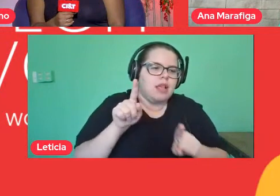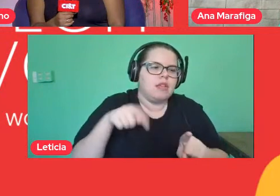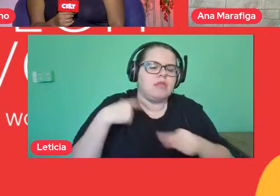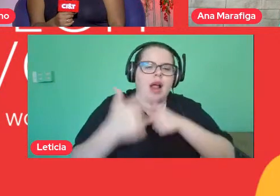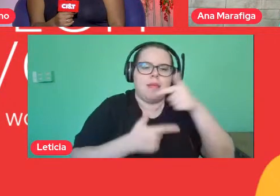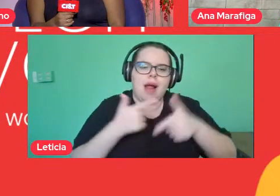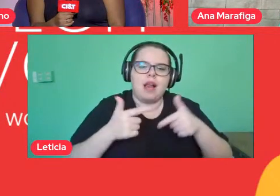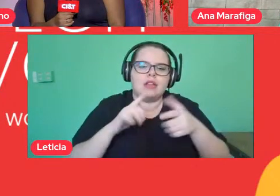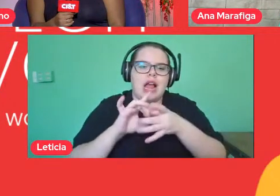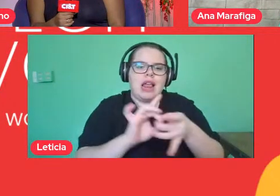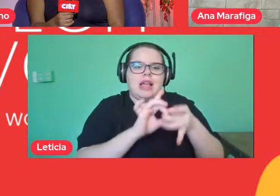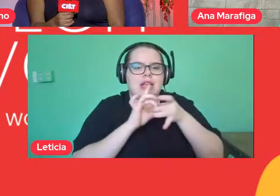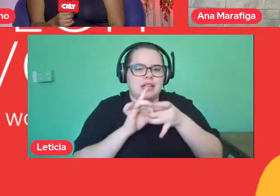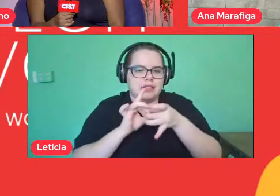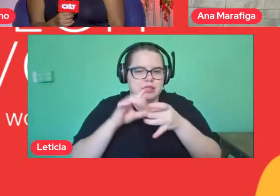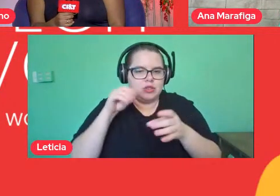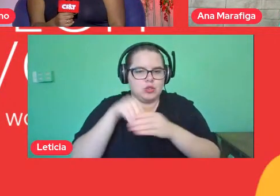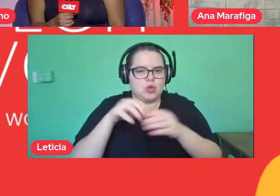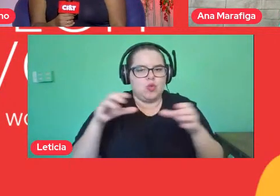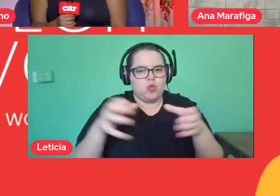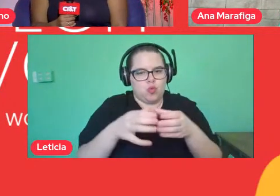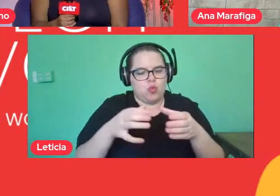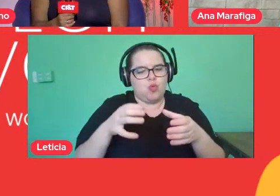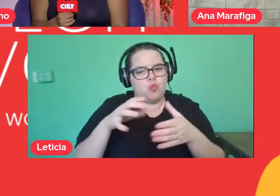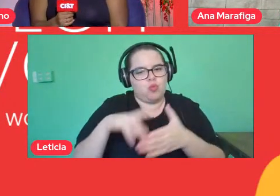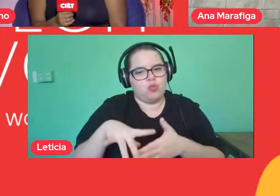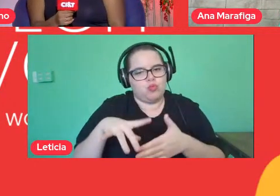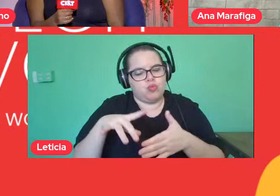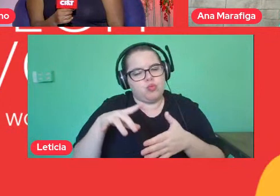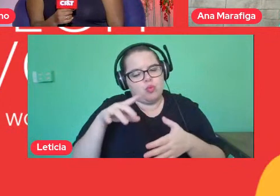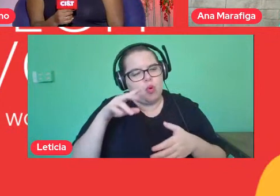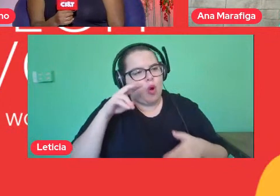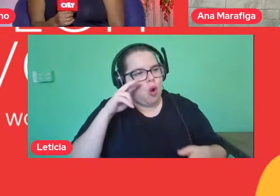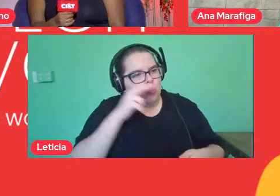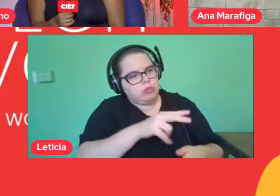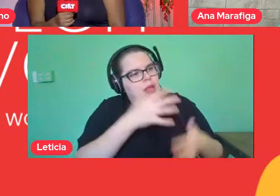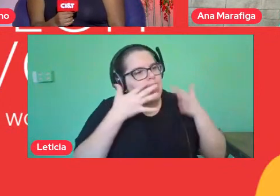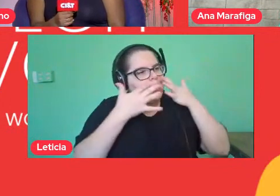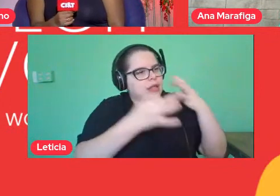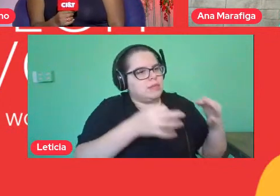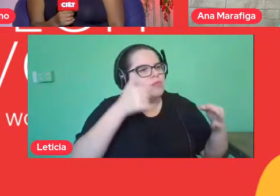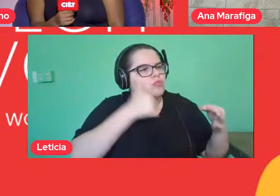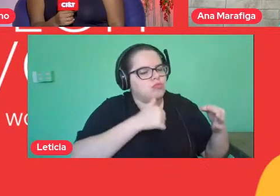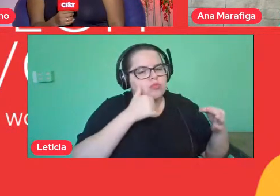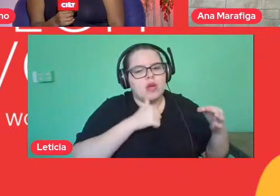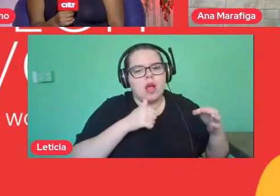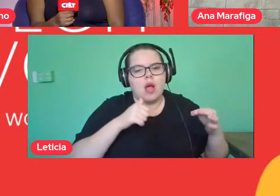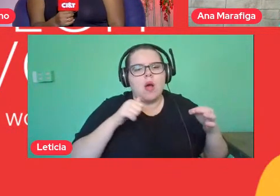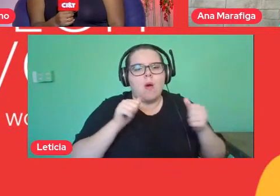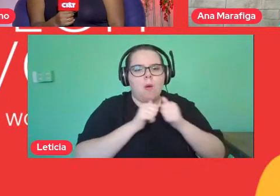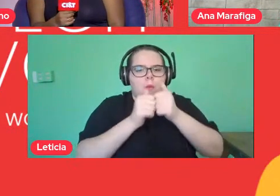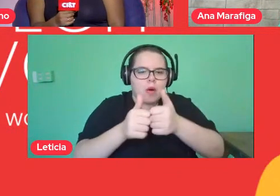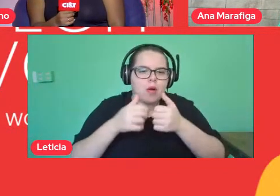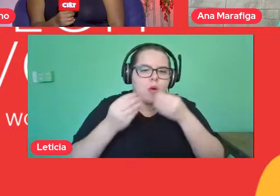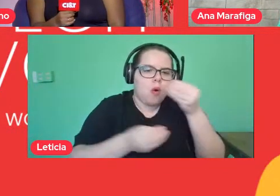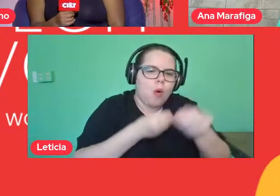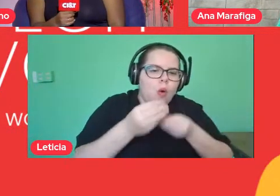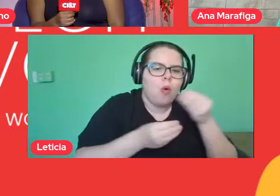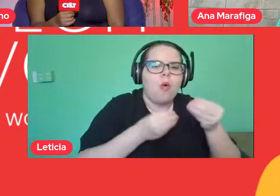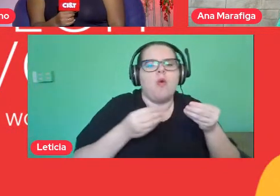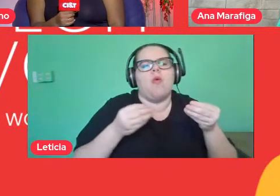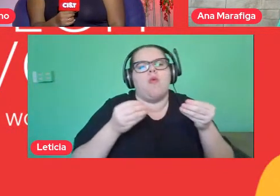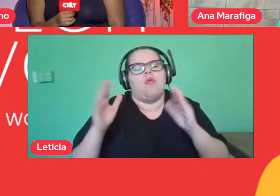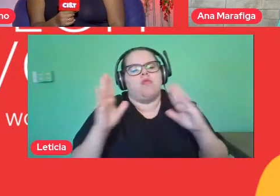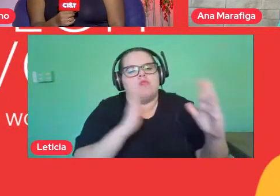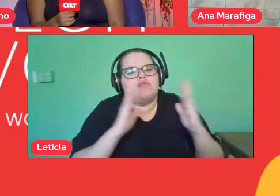no grupo de liderança, grupo que olha para a carreira das mulheres, onde eu acompanho diretamente como é que está o pace de